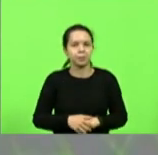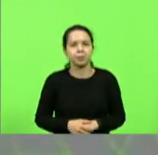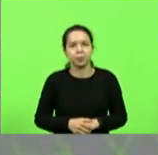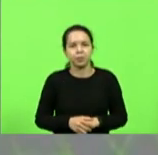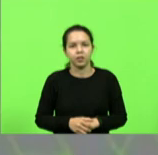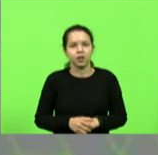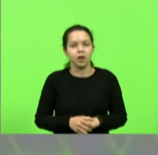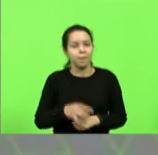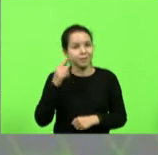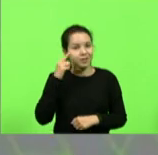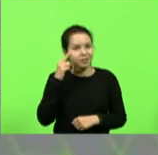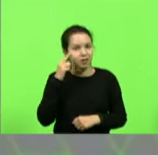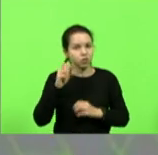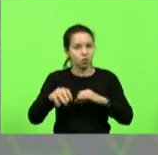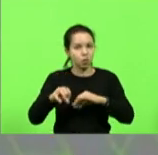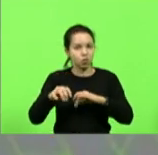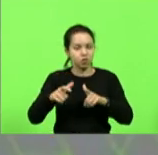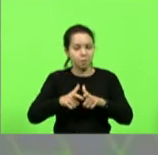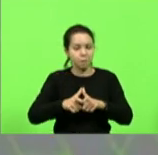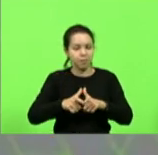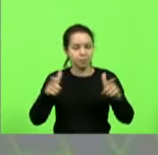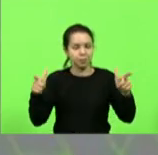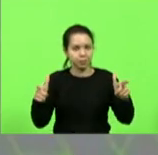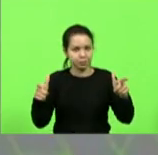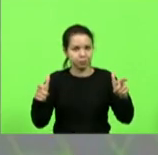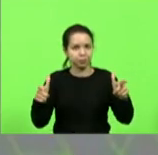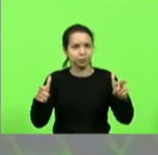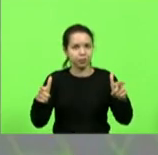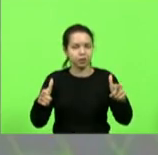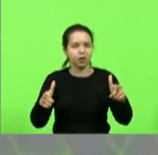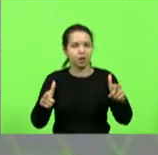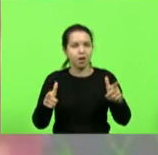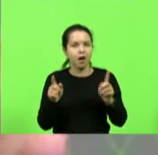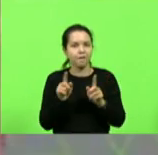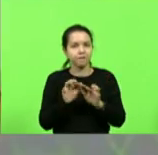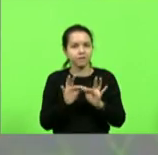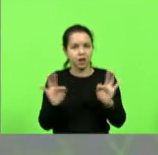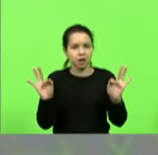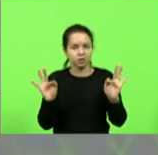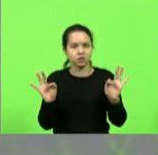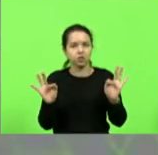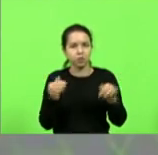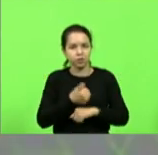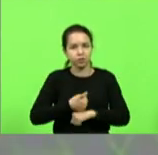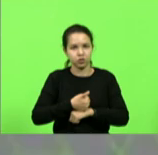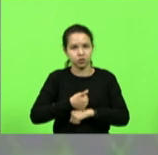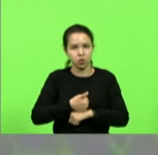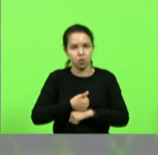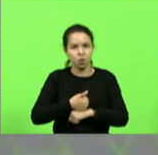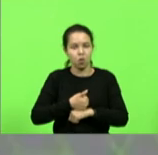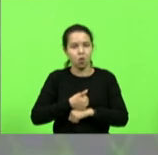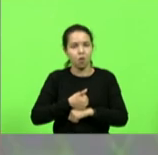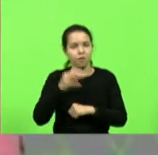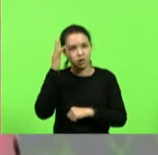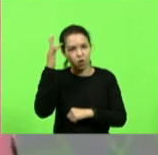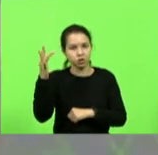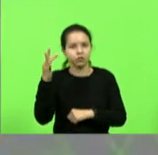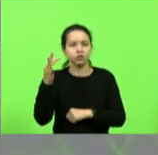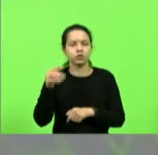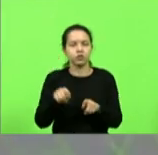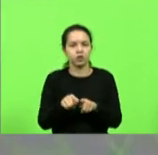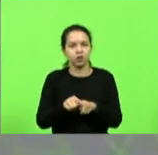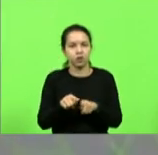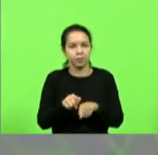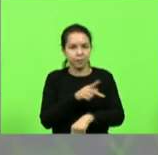pensar a educação num sentido mais amplo. Né? Trago aqui a frase do professor, filósofo e pedagogo Demerval Saviani, né? O